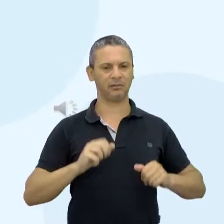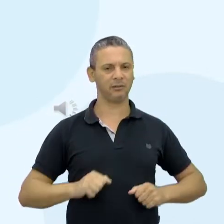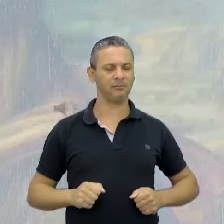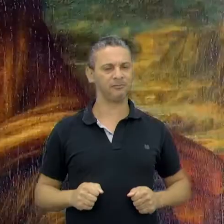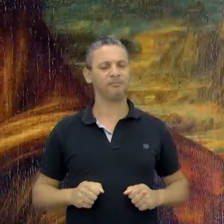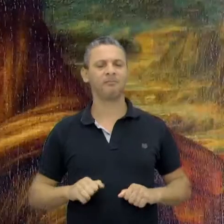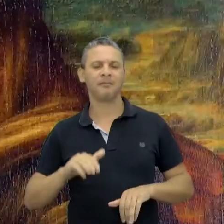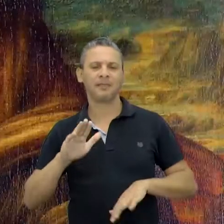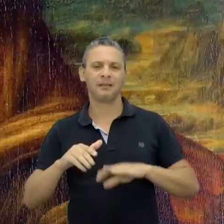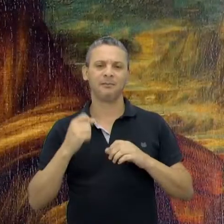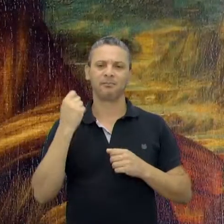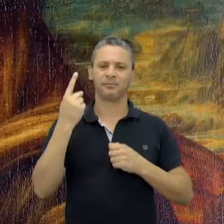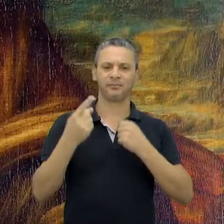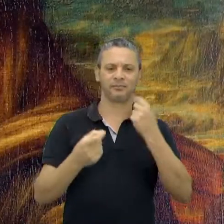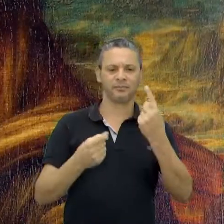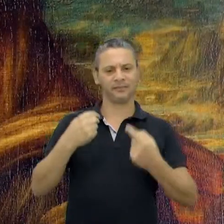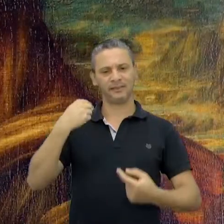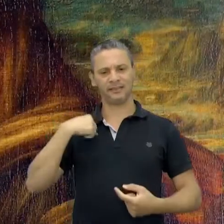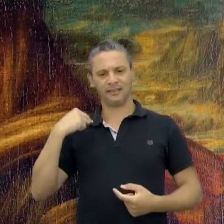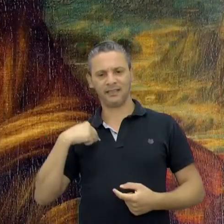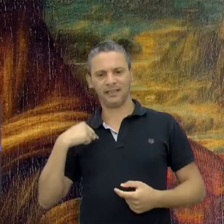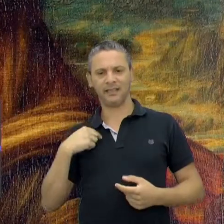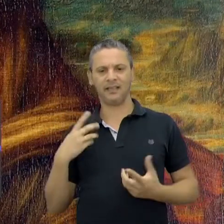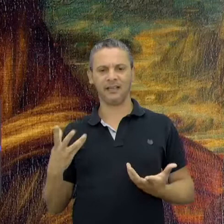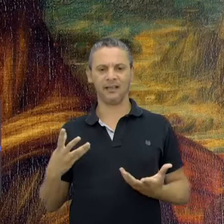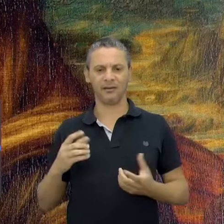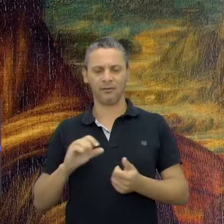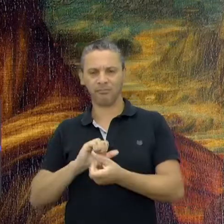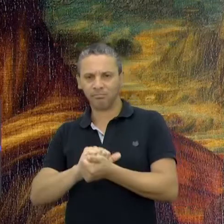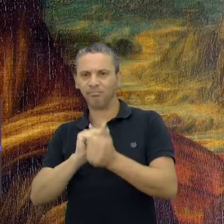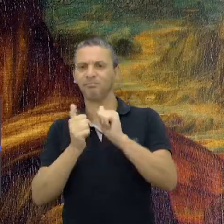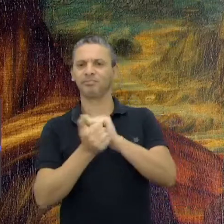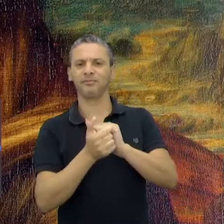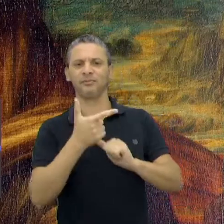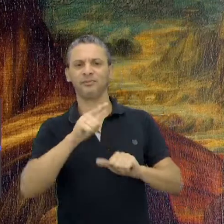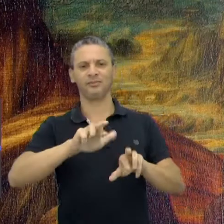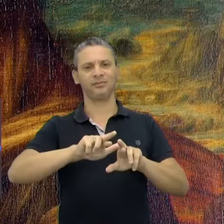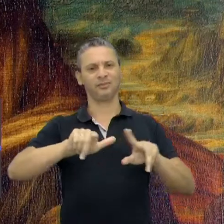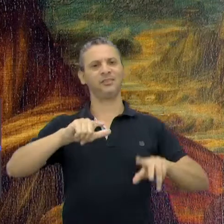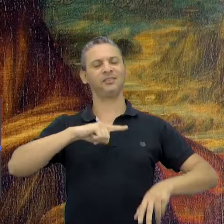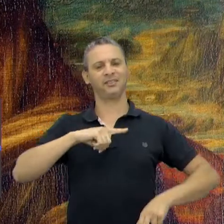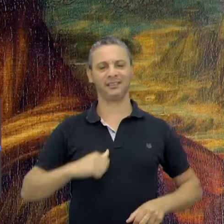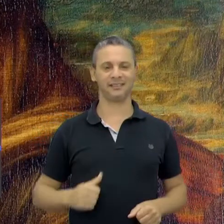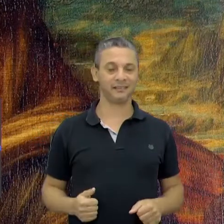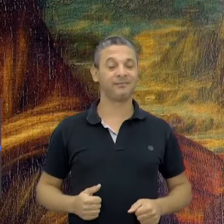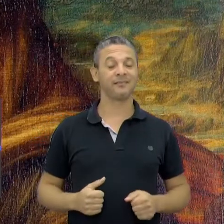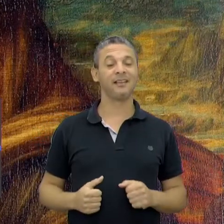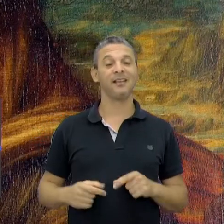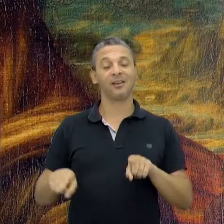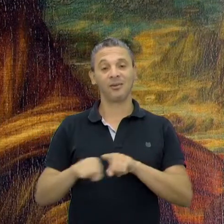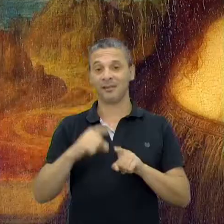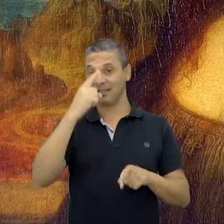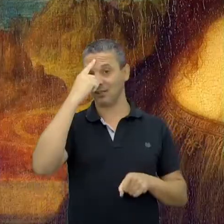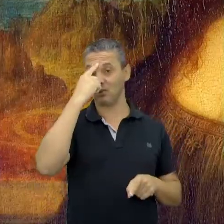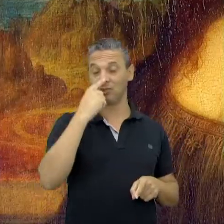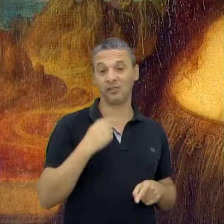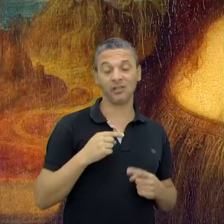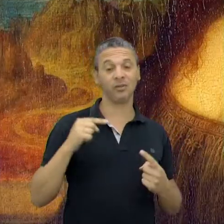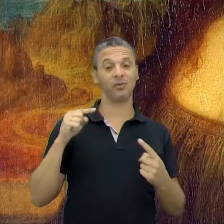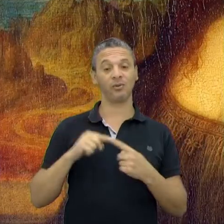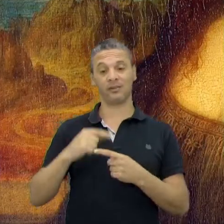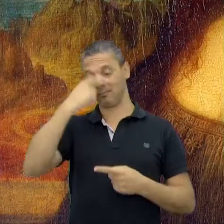vez em quando dá uns insights, falar, vou me reinventar. Exatamente, gente. Estilo é isso, é você copiar o quê? A